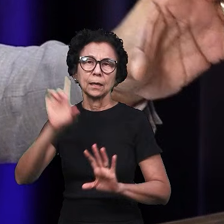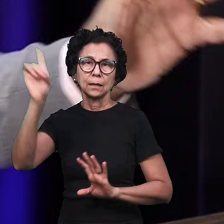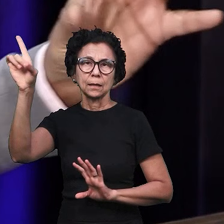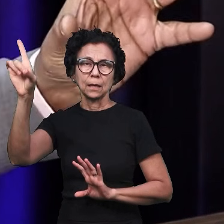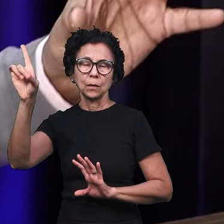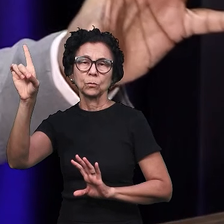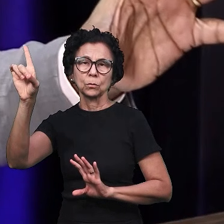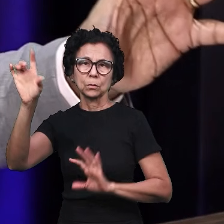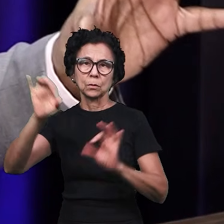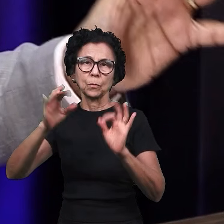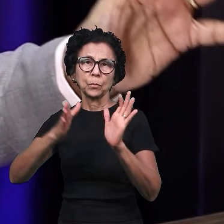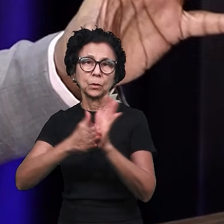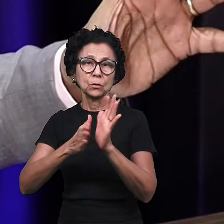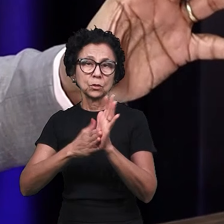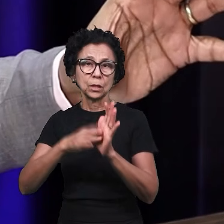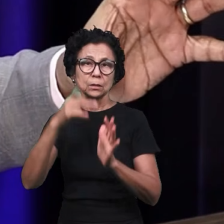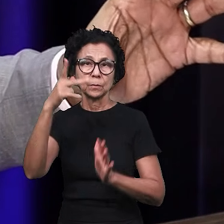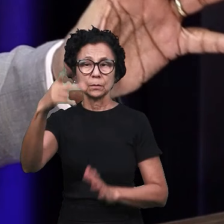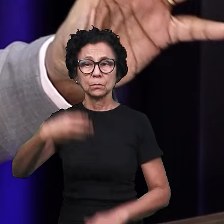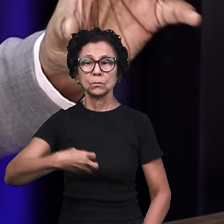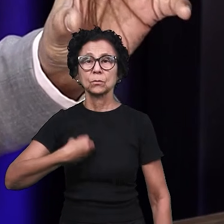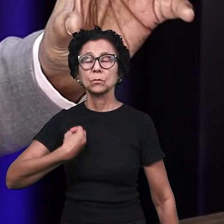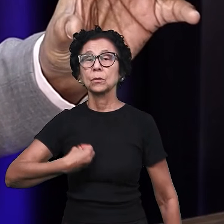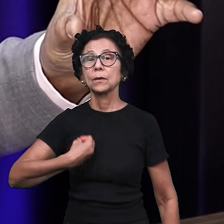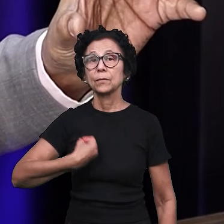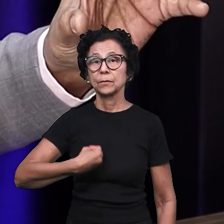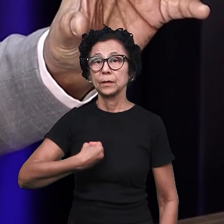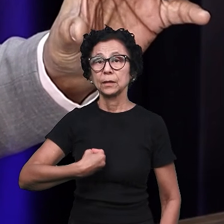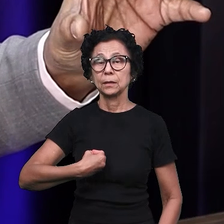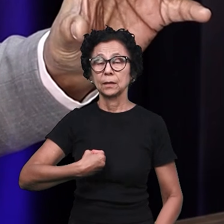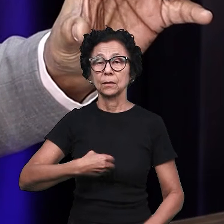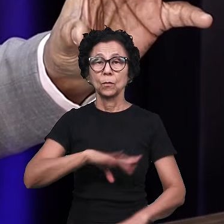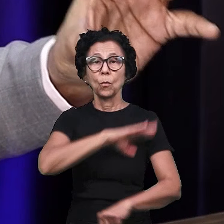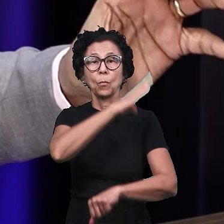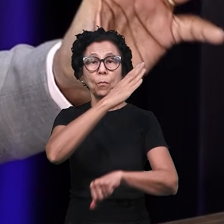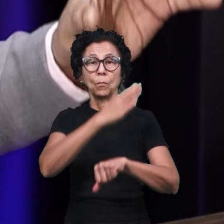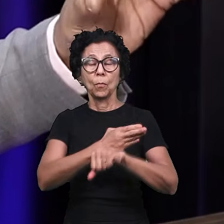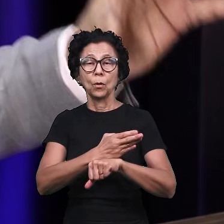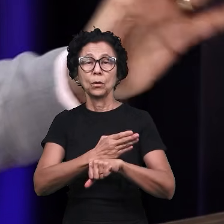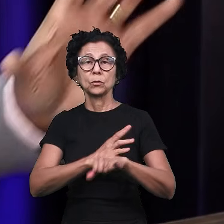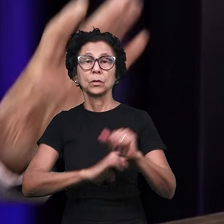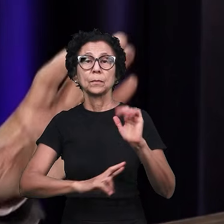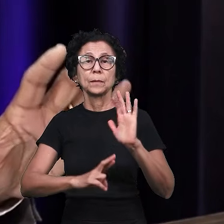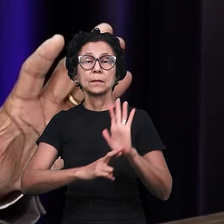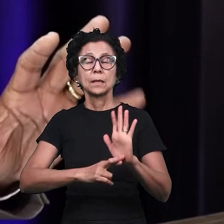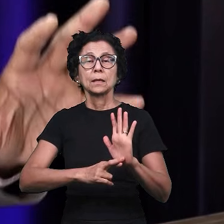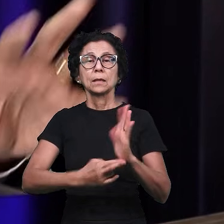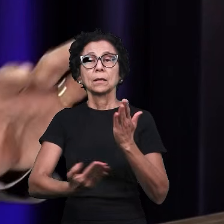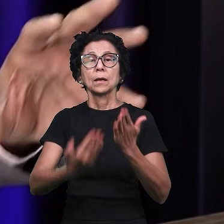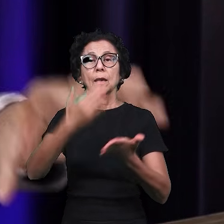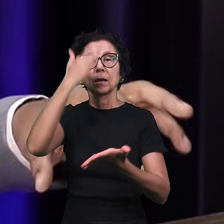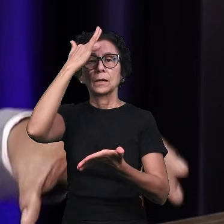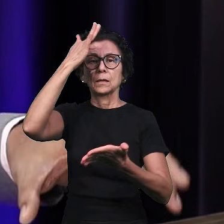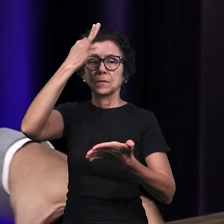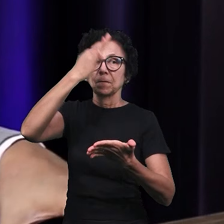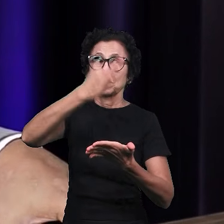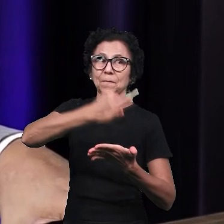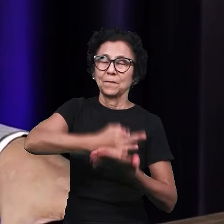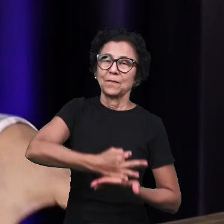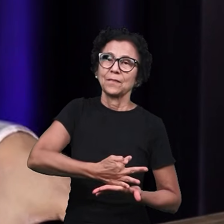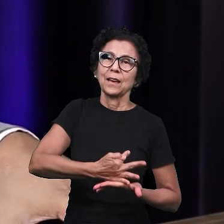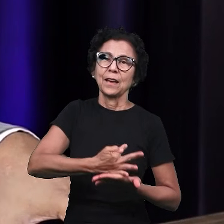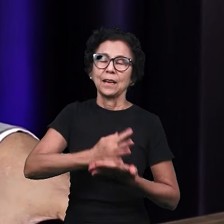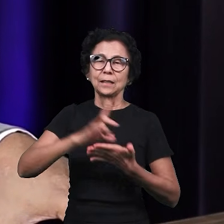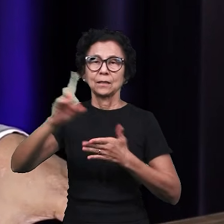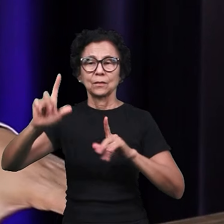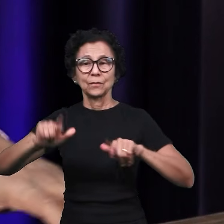projeto de Deus, o homem viver o projeto de Deus, viver aquilo que segundo a vontade do Senhor e a operação do